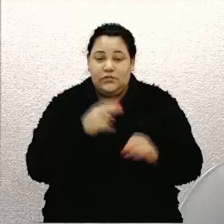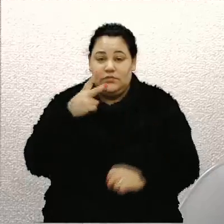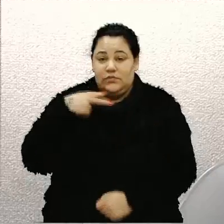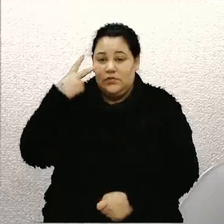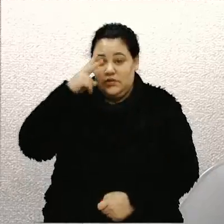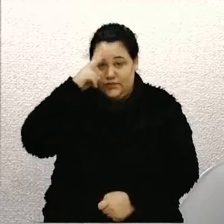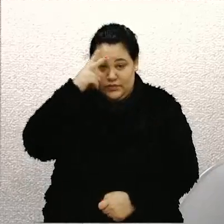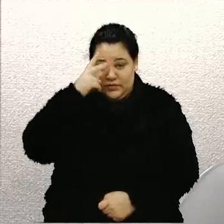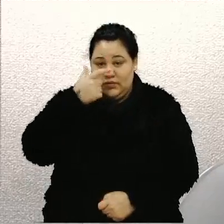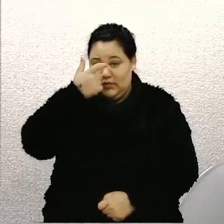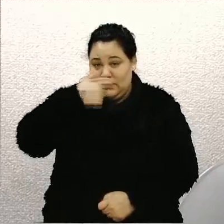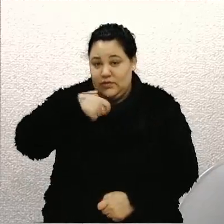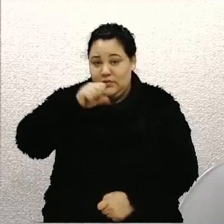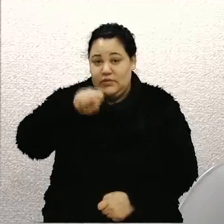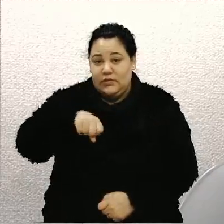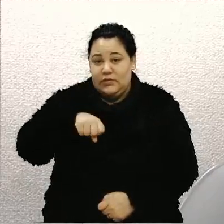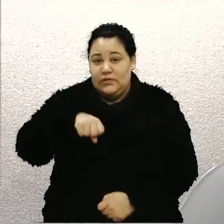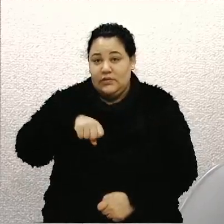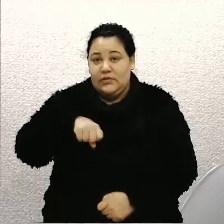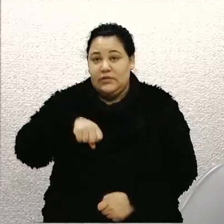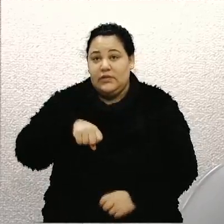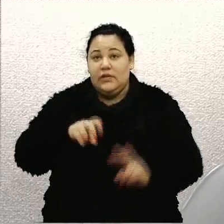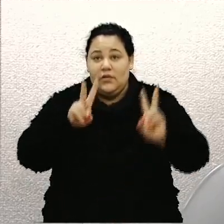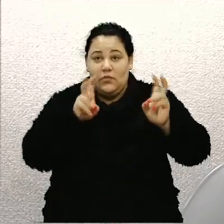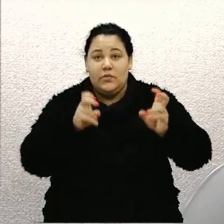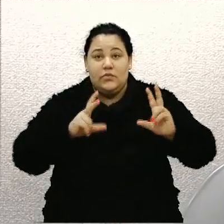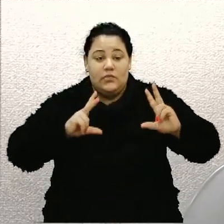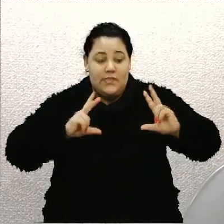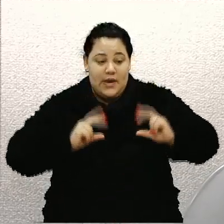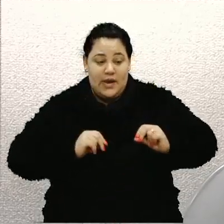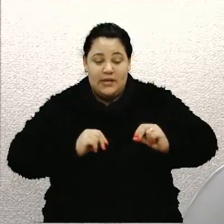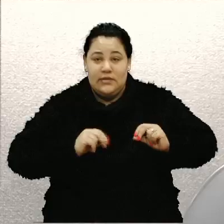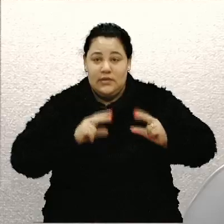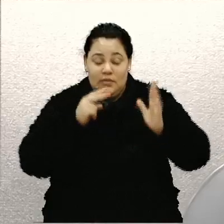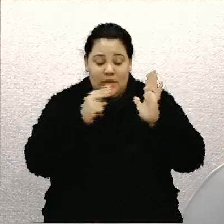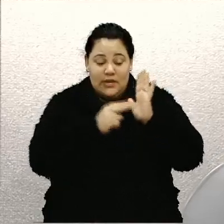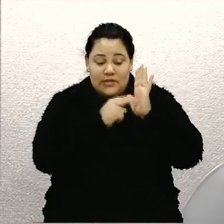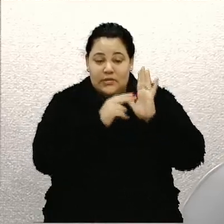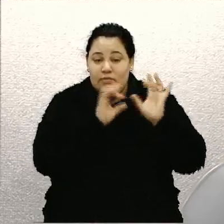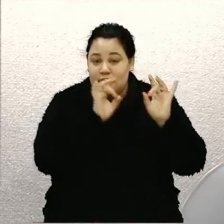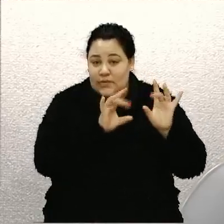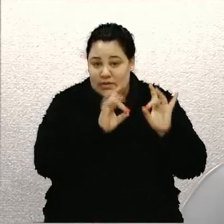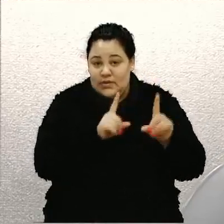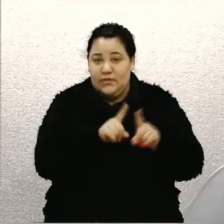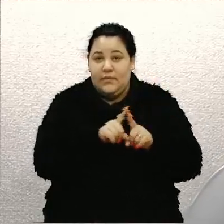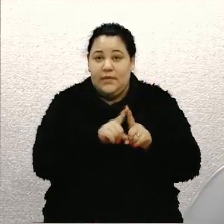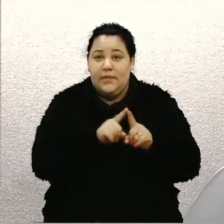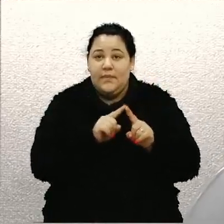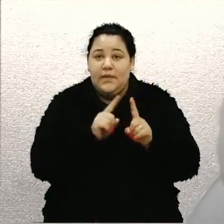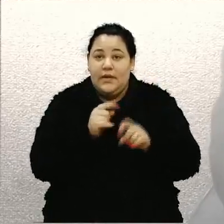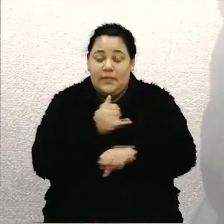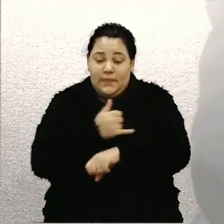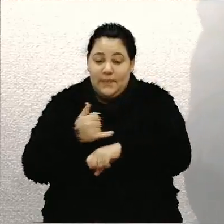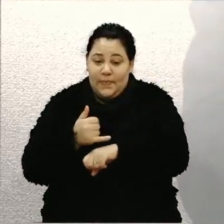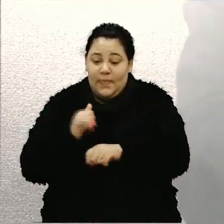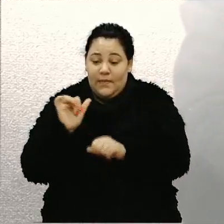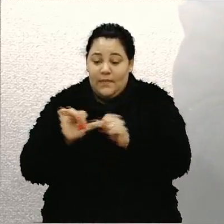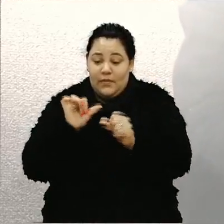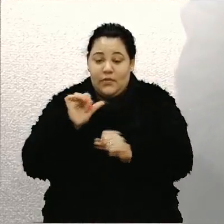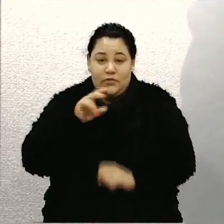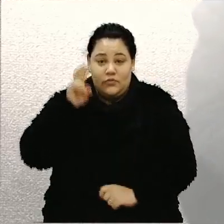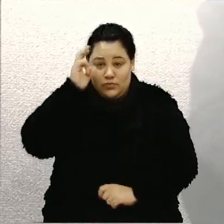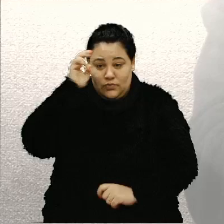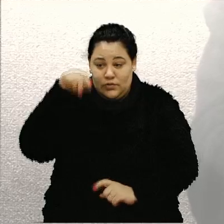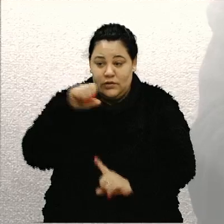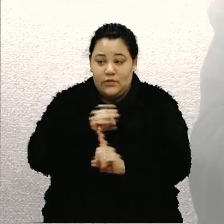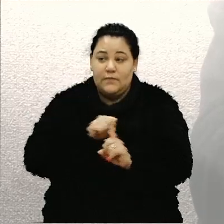que esse tema ele merece uma atenção especial, mas também perpassa por uma mudança de cultura da nossa sociedade.